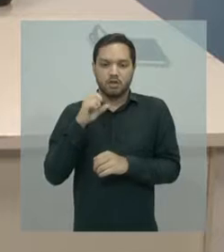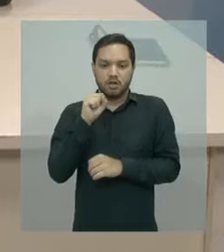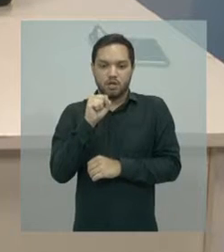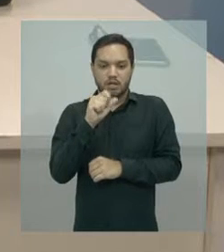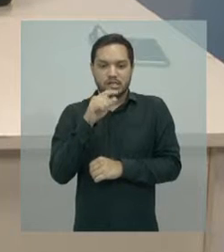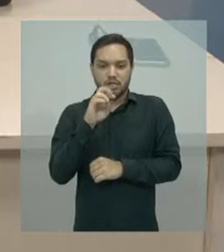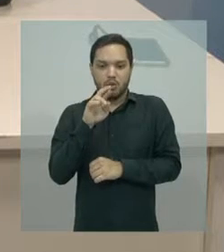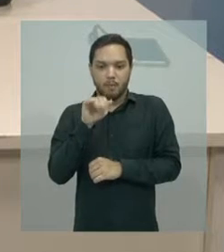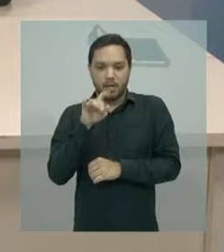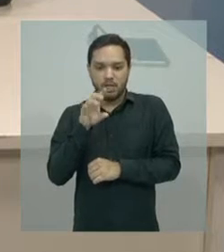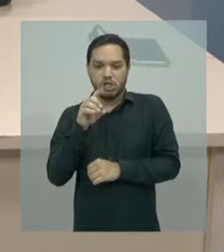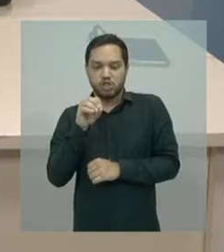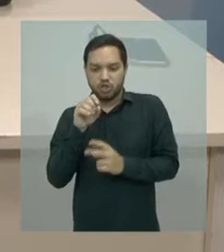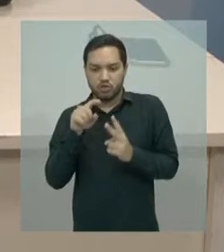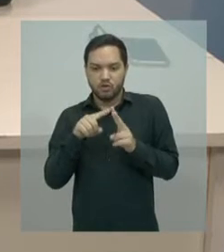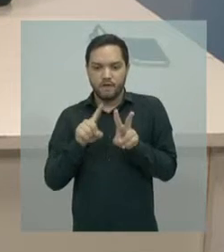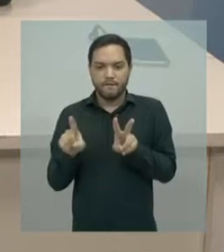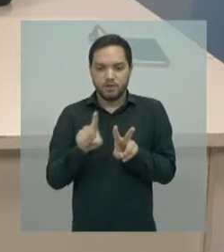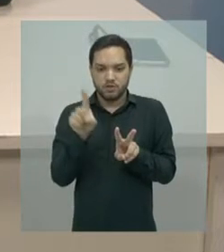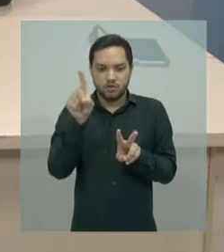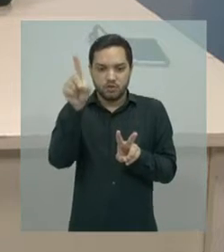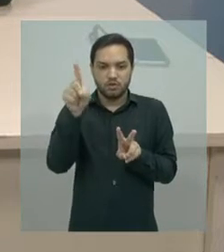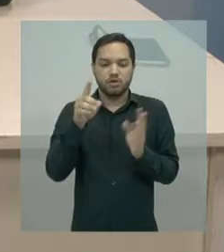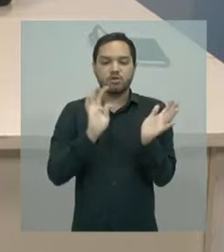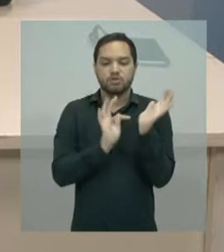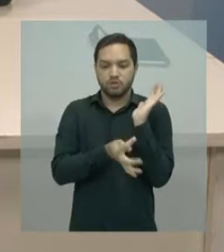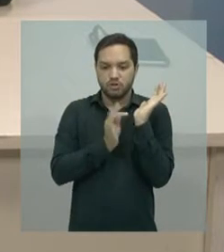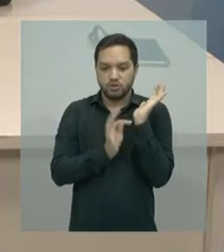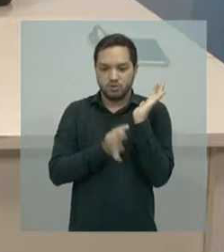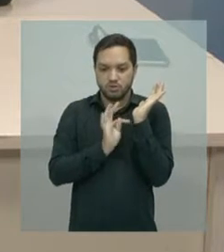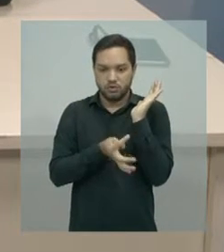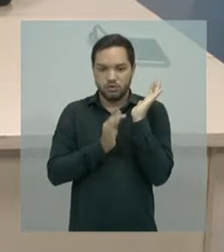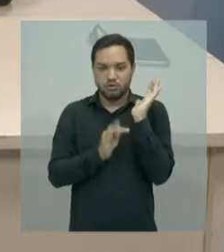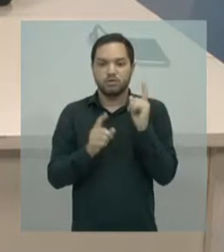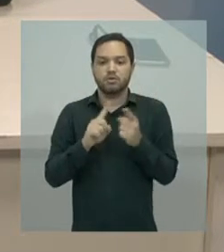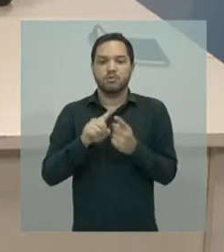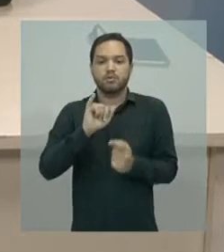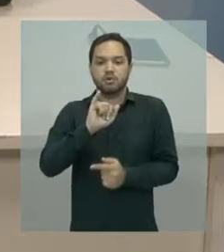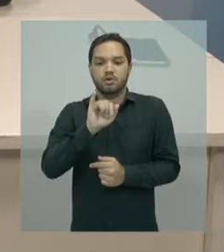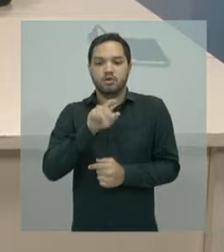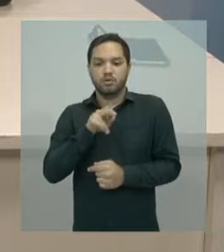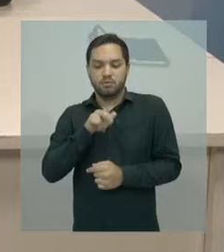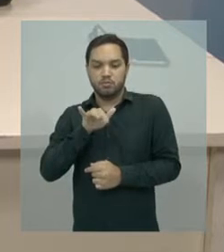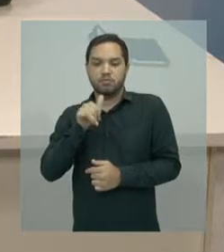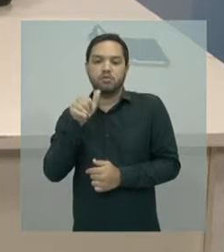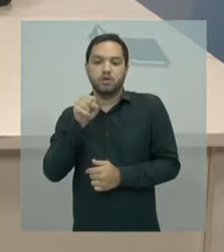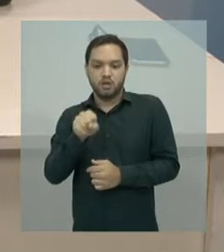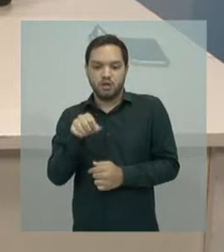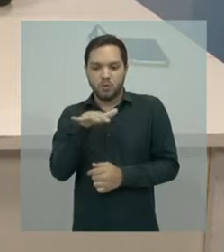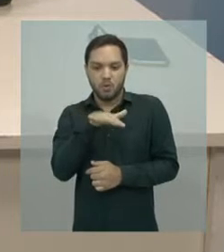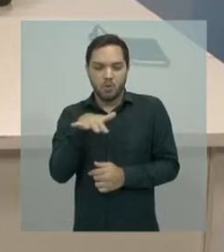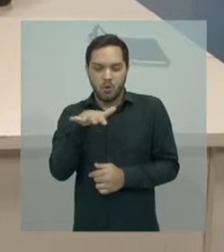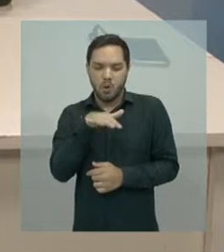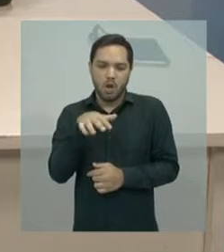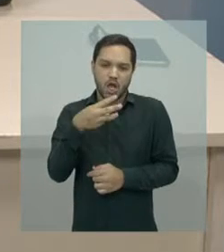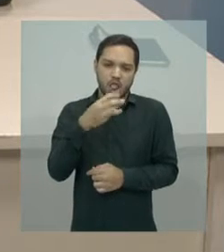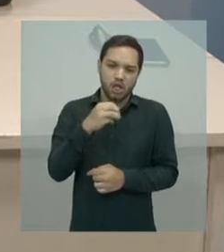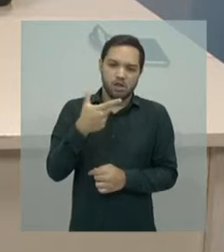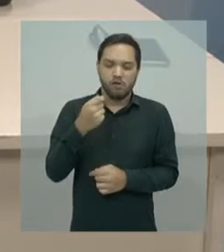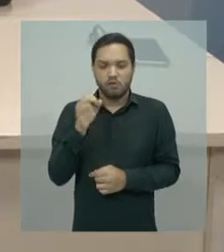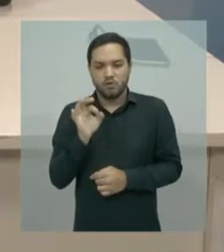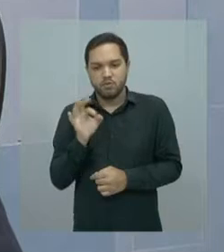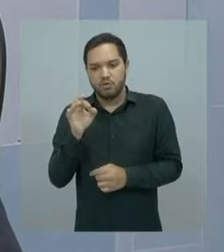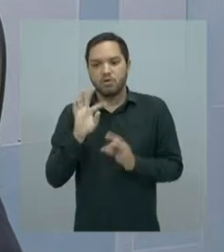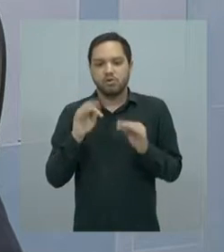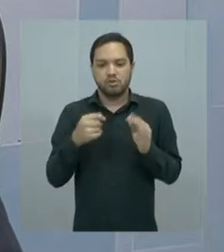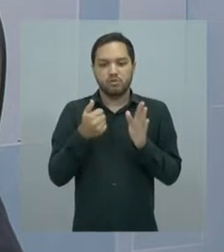teria 60% de Poranga. Tianguá também? Ipueiras teria uma área de 20% a 30%. Todos teriam